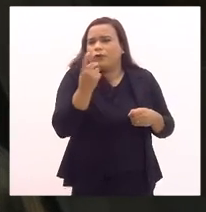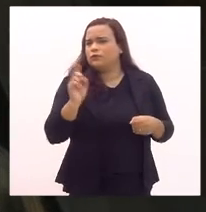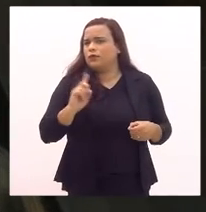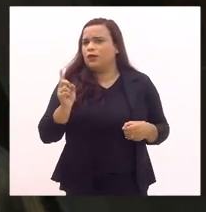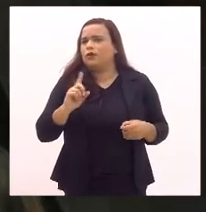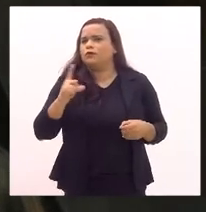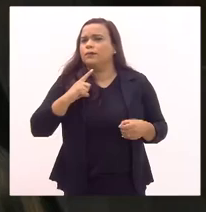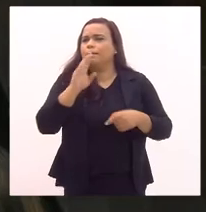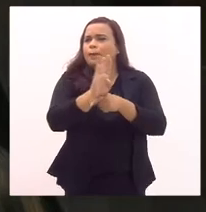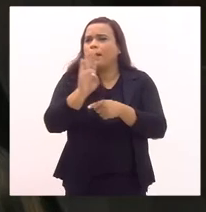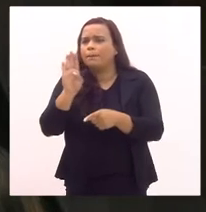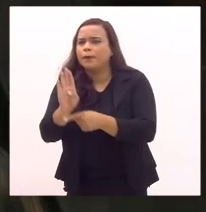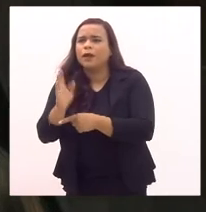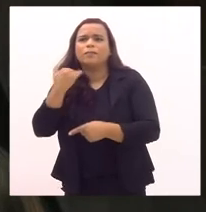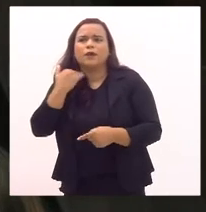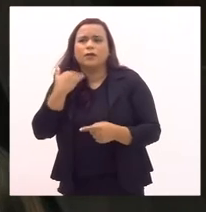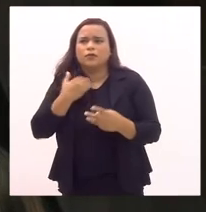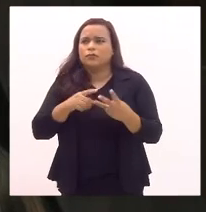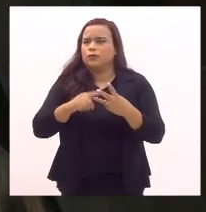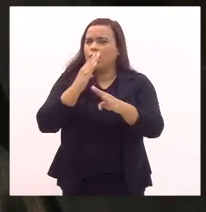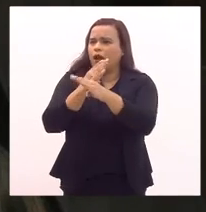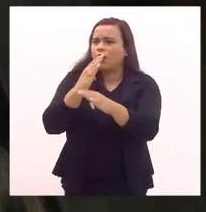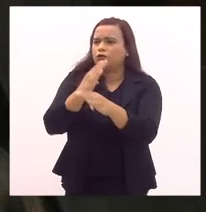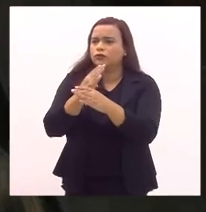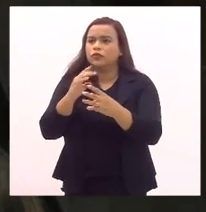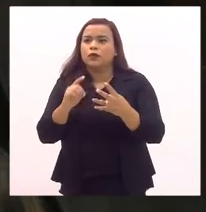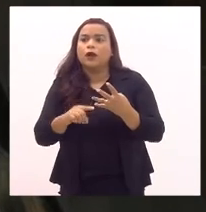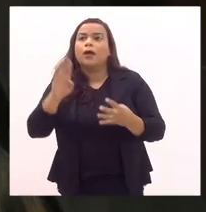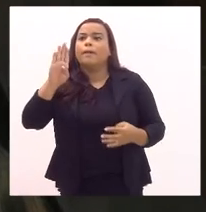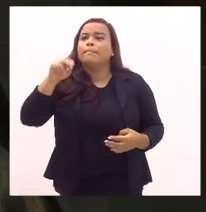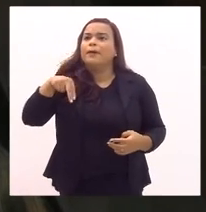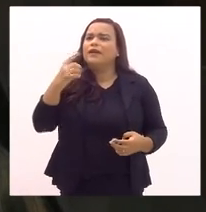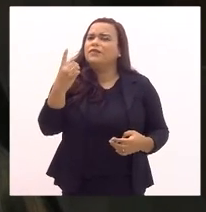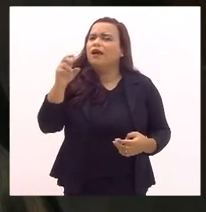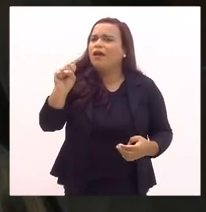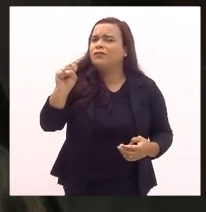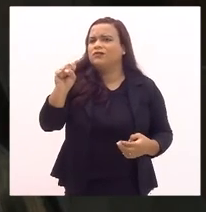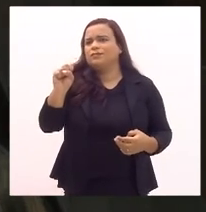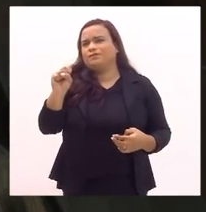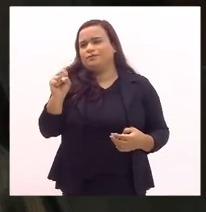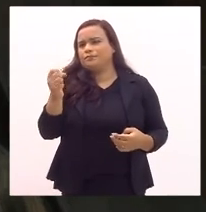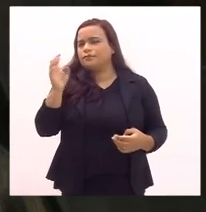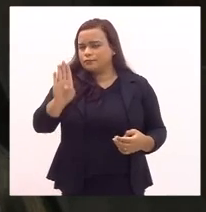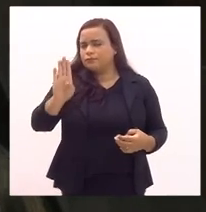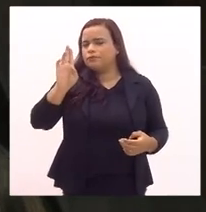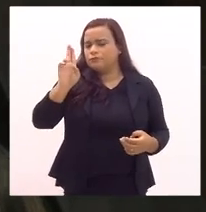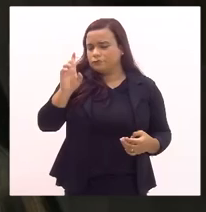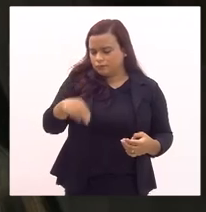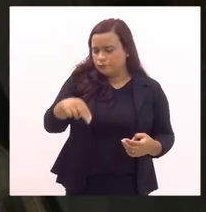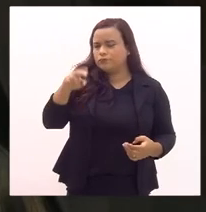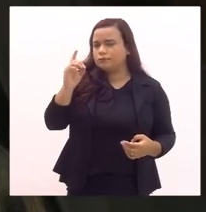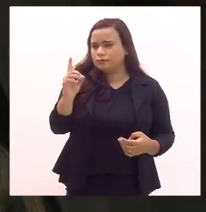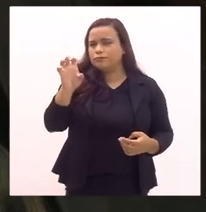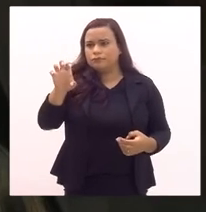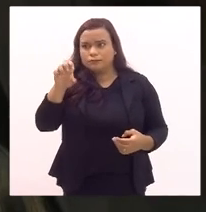a Caixa Econômica Federal o BNDS obedece um exercício de 2021 Val